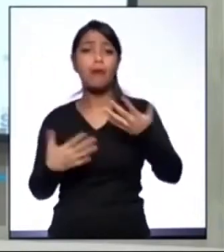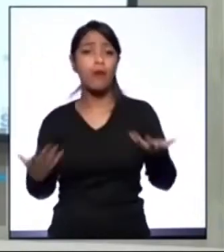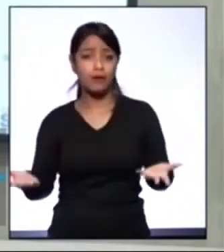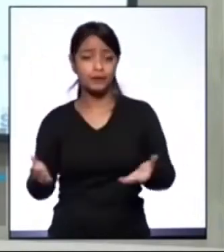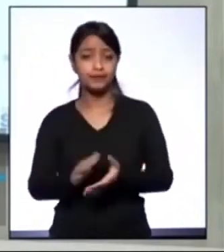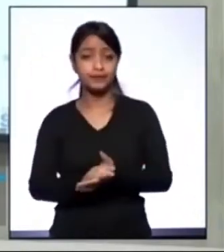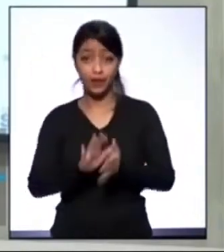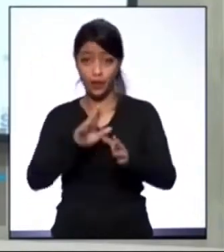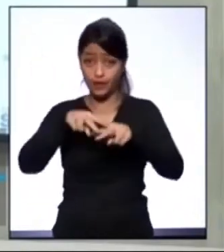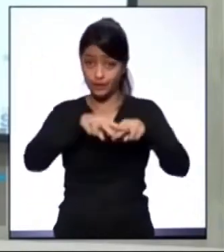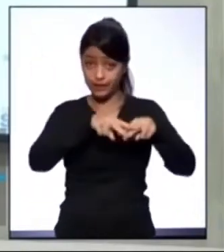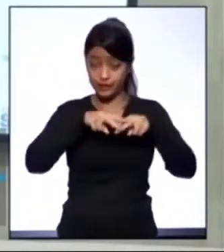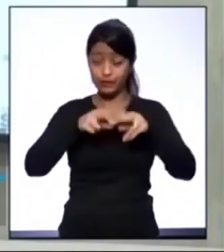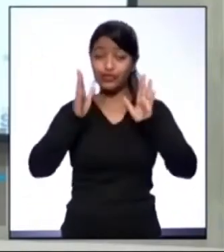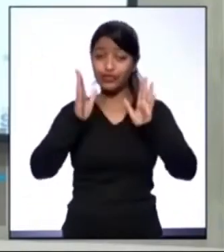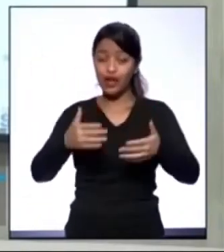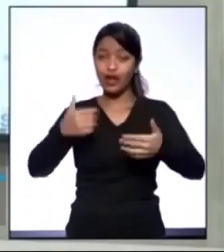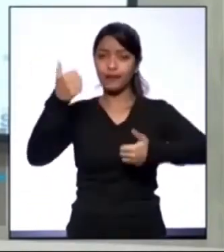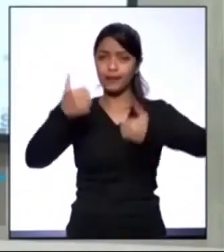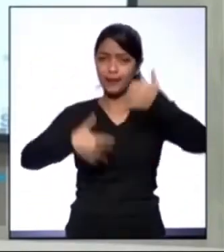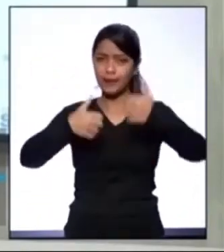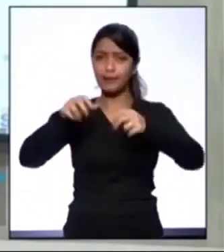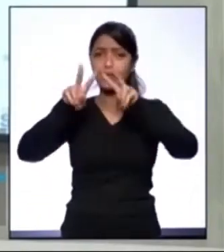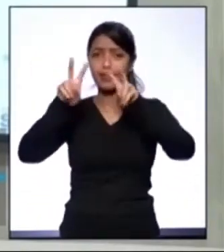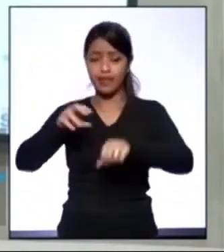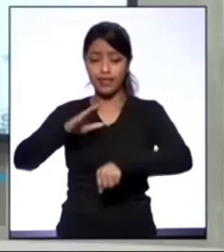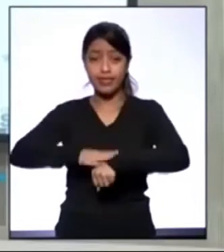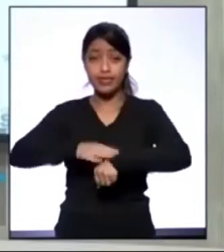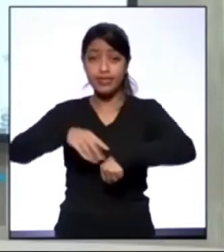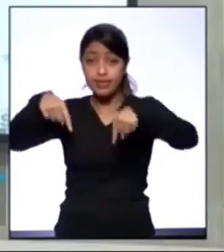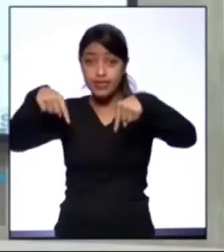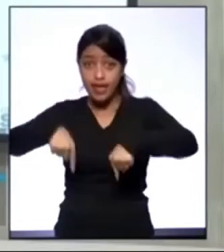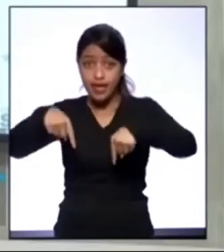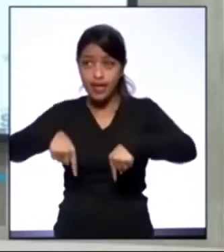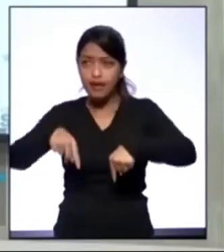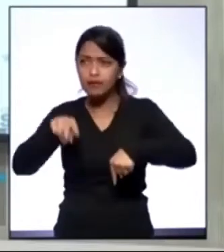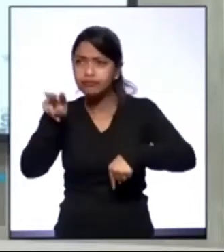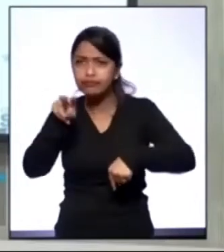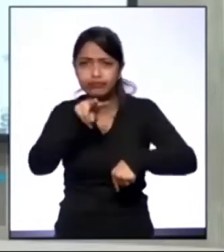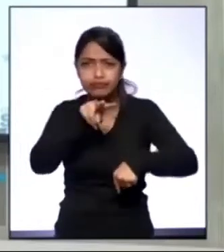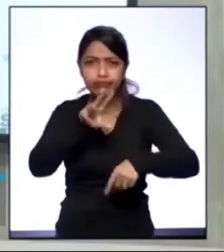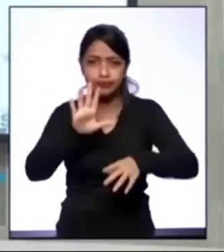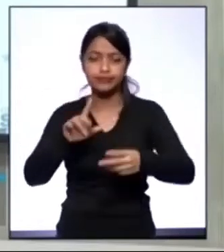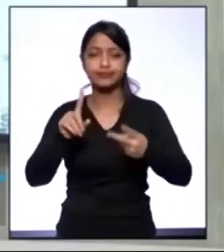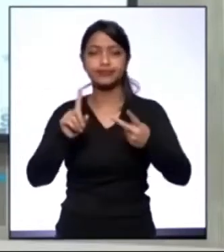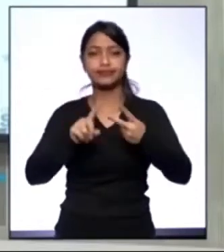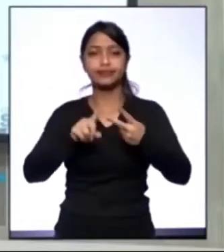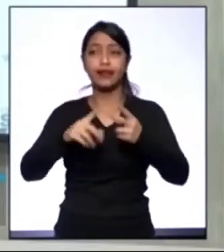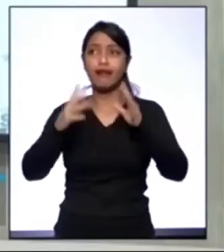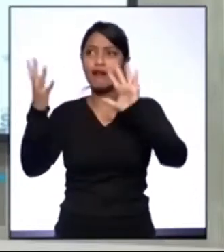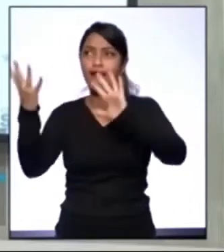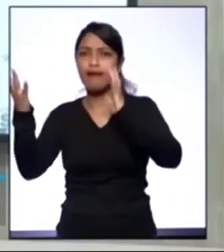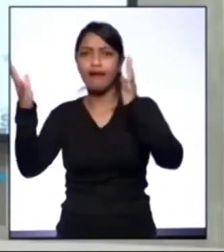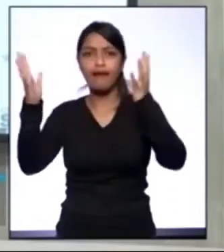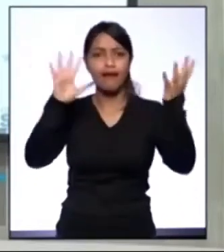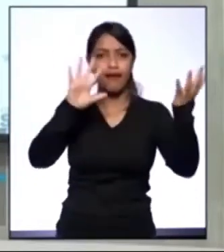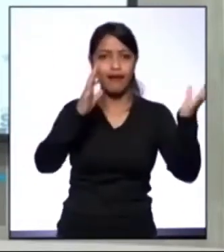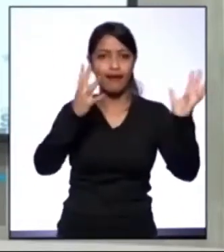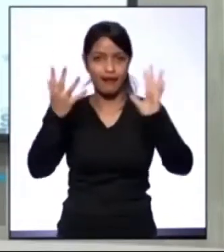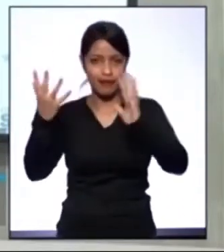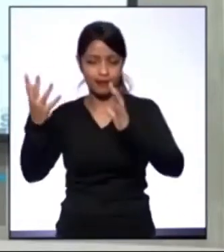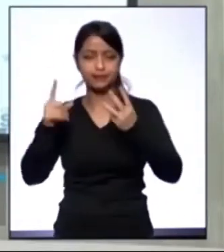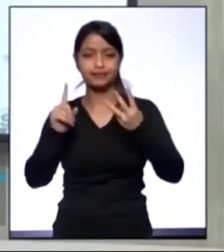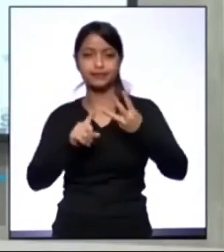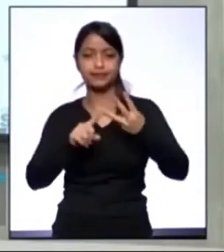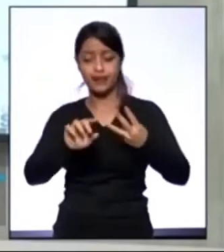sobre clima, nós falamos sobre elementos climáticos e nós falamos sobre fatores climáticos. Beleza? Pode anotar